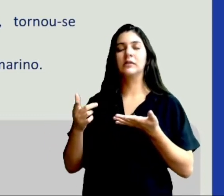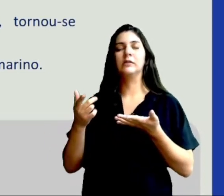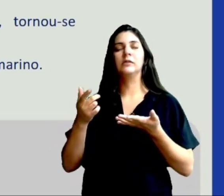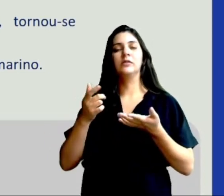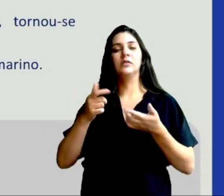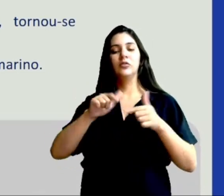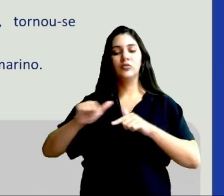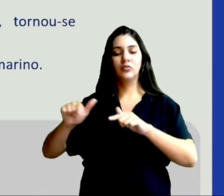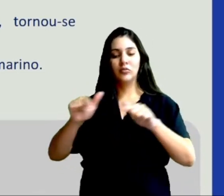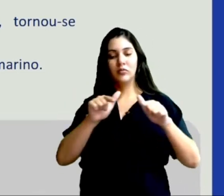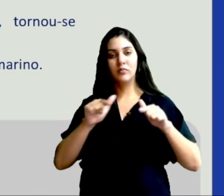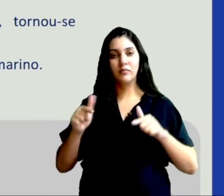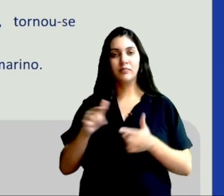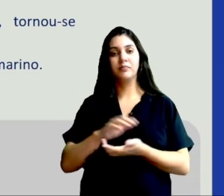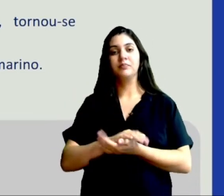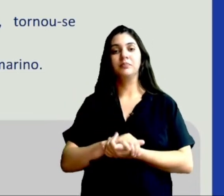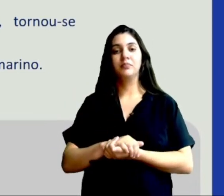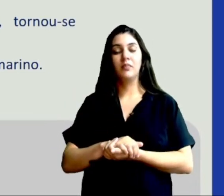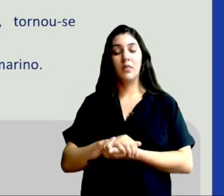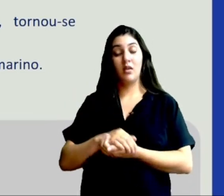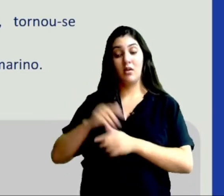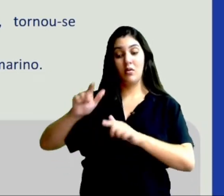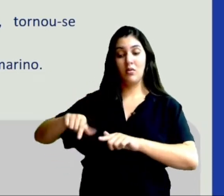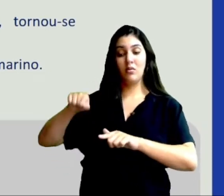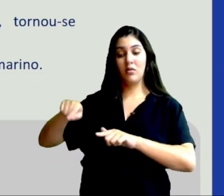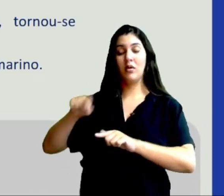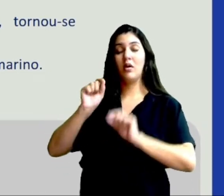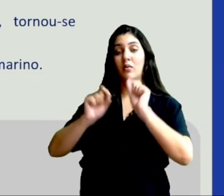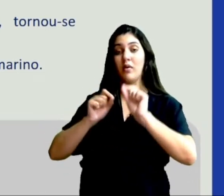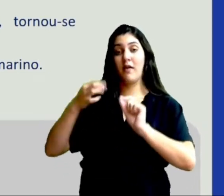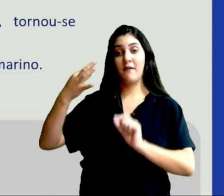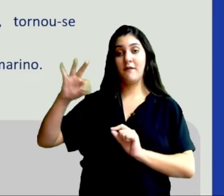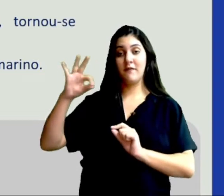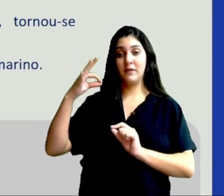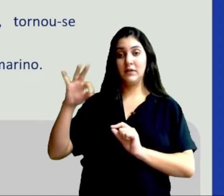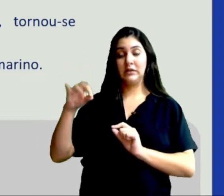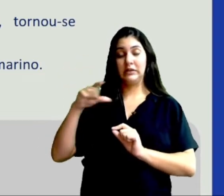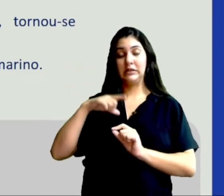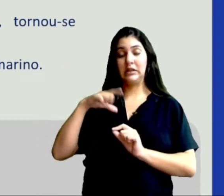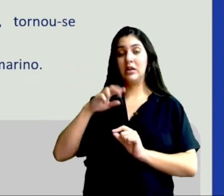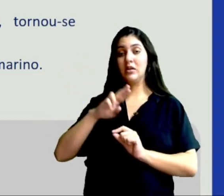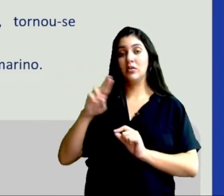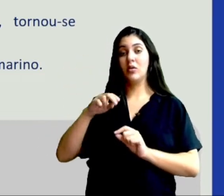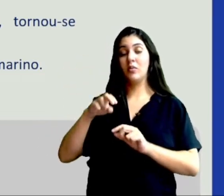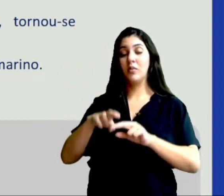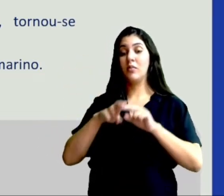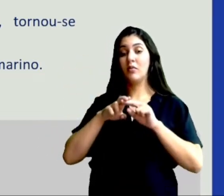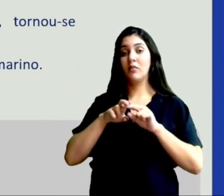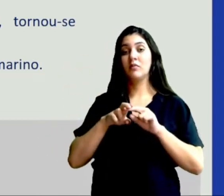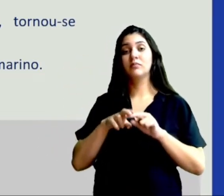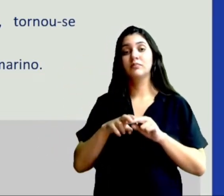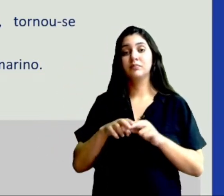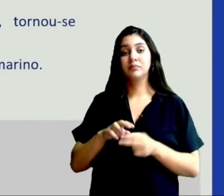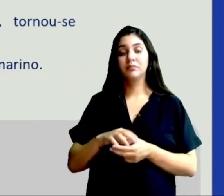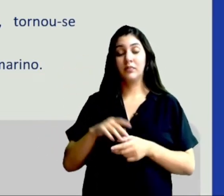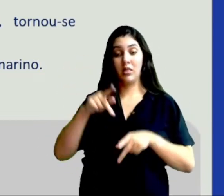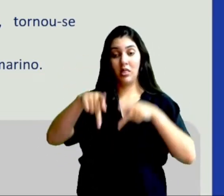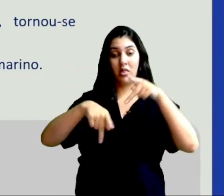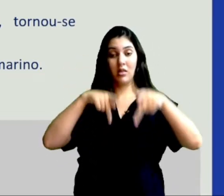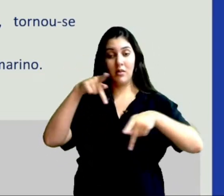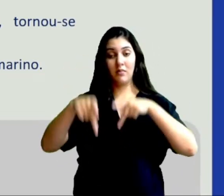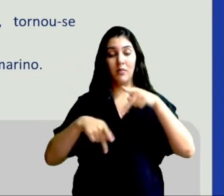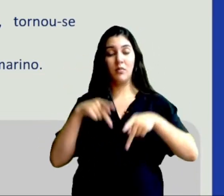Fiji e o arquipélago da Caledônia, que é um território francês ultramarino. Ela tem esse nome por conta da